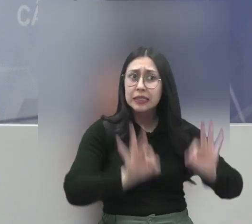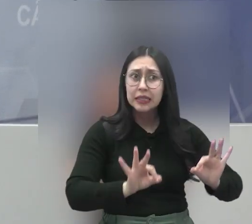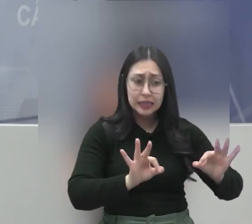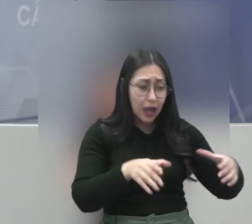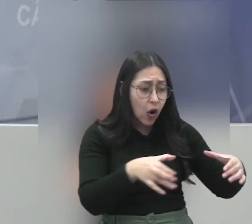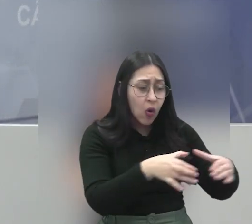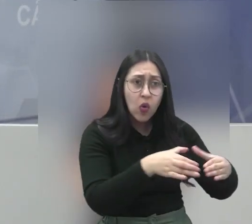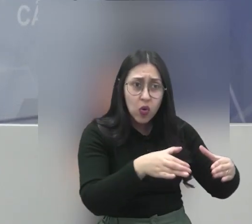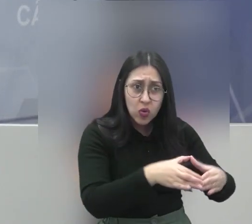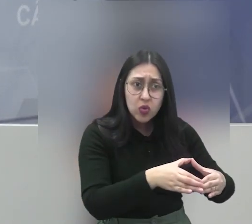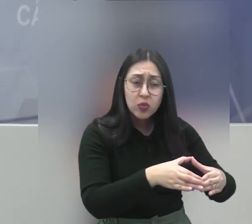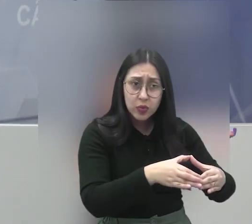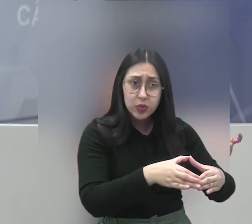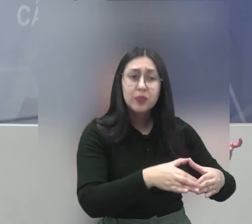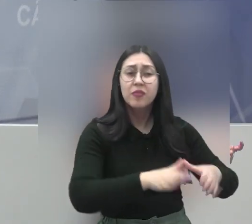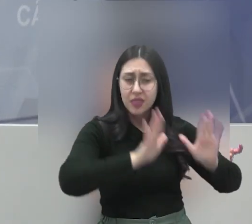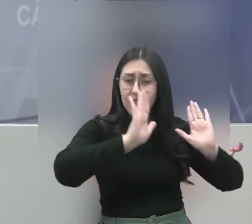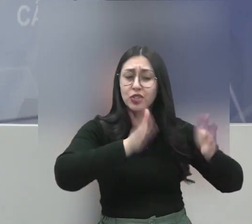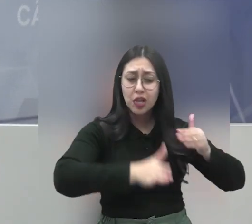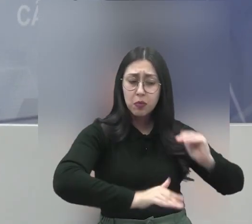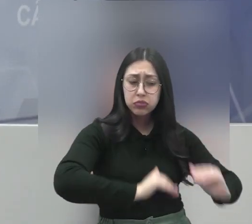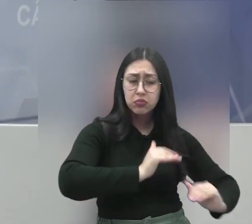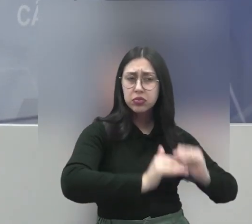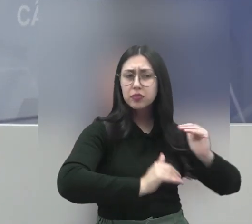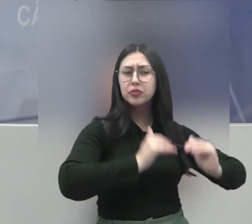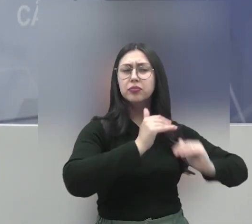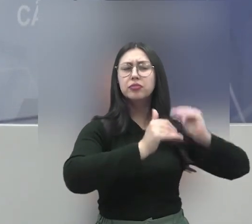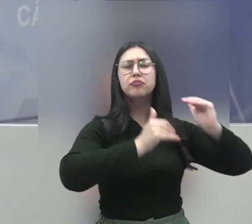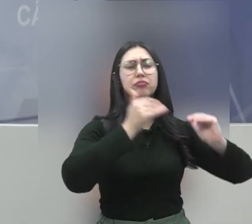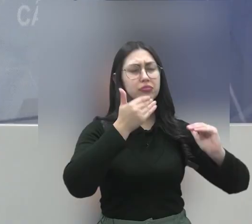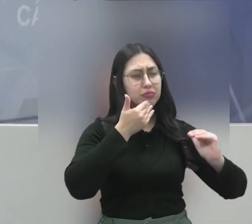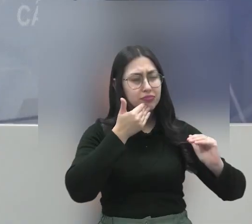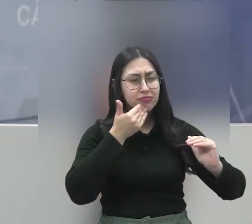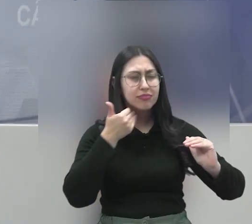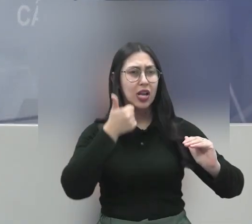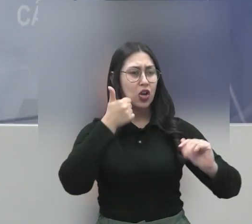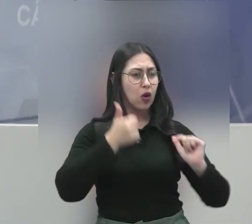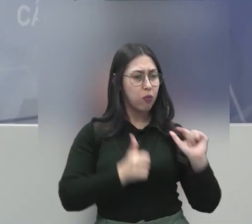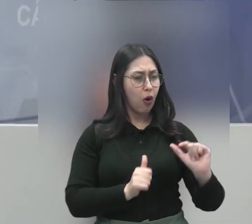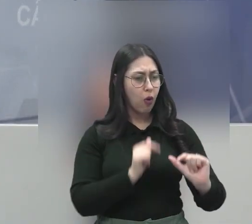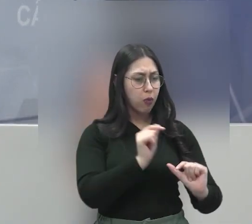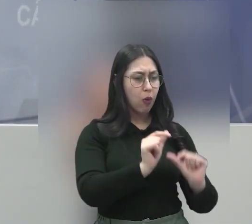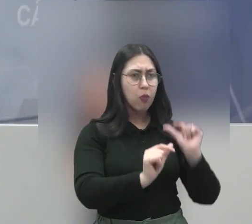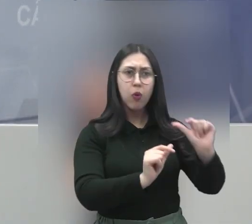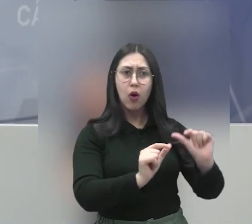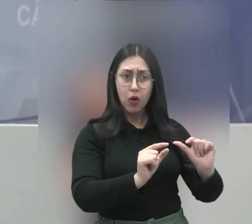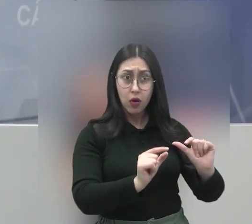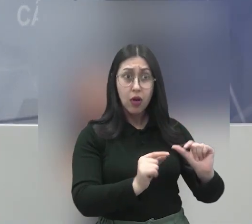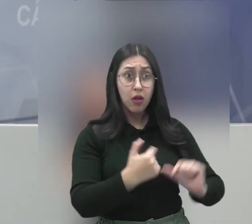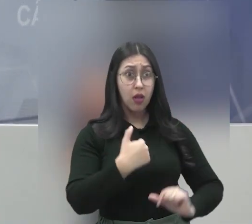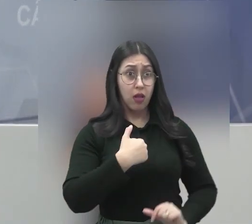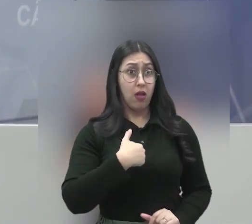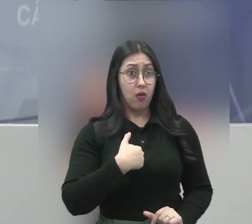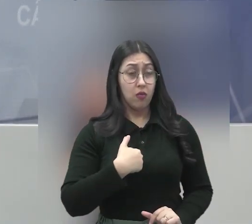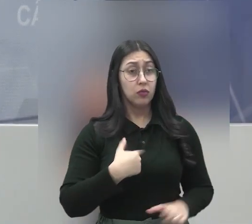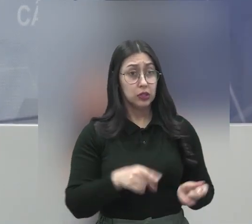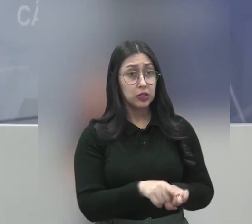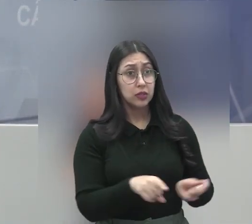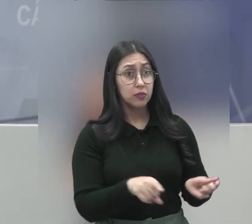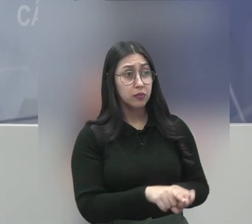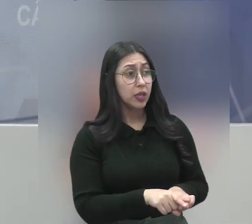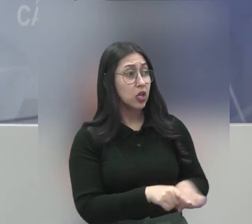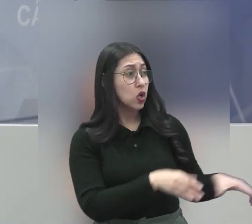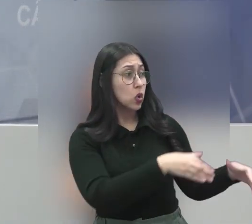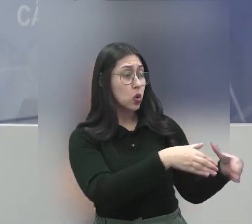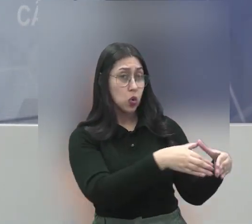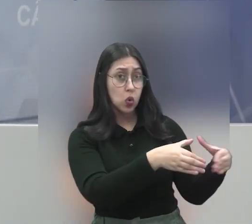certeza, pode ter certeza que o senhor está tendo muito sucesso, porque nós, eu como tenente, os